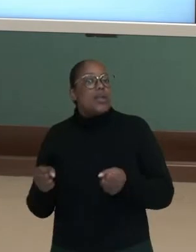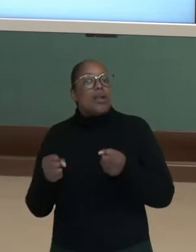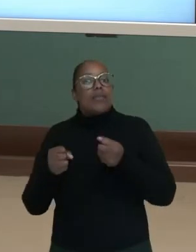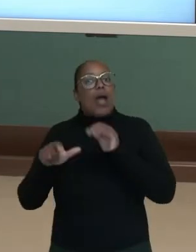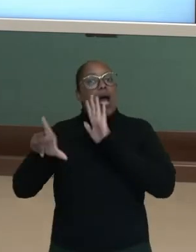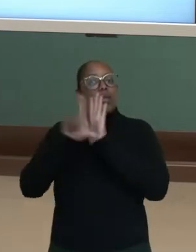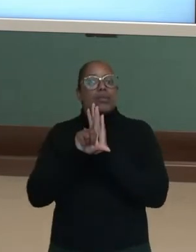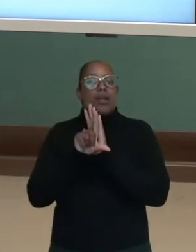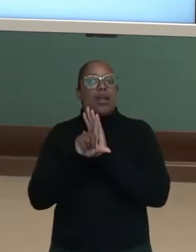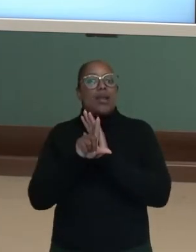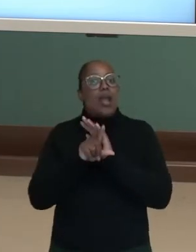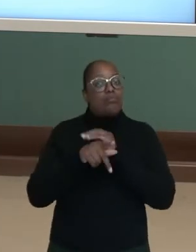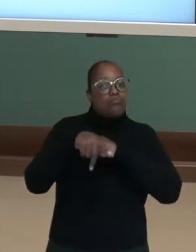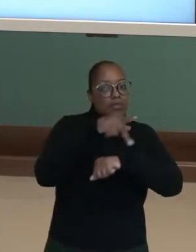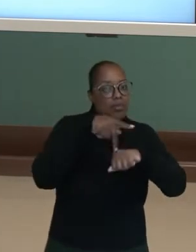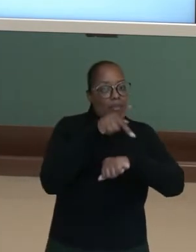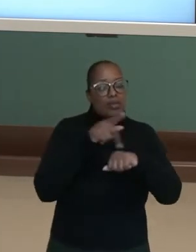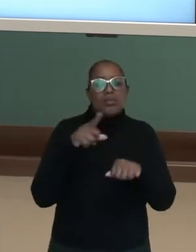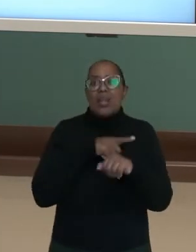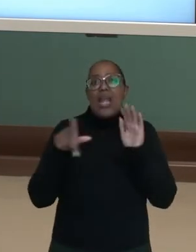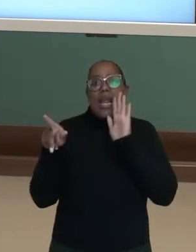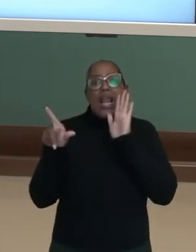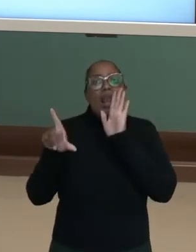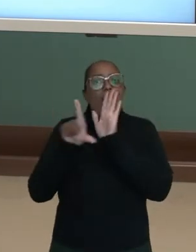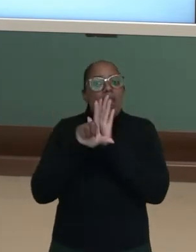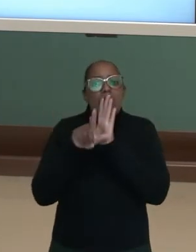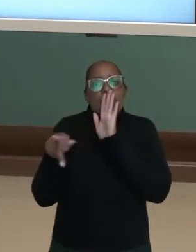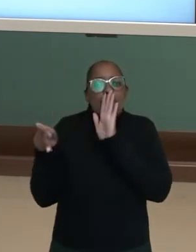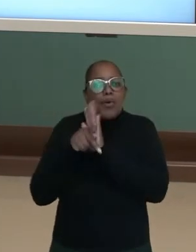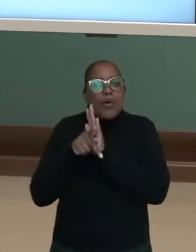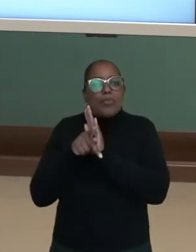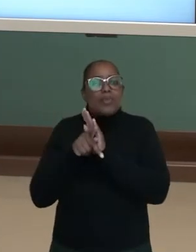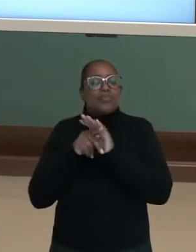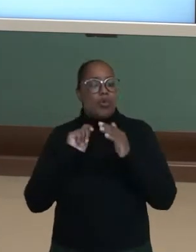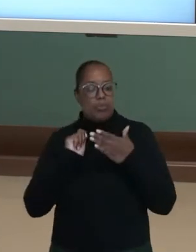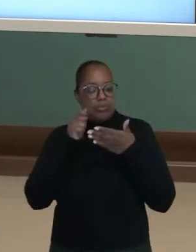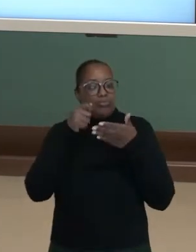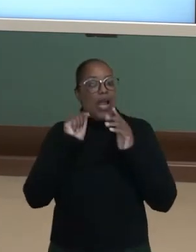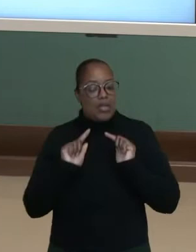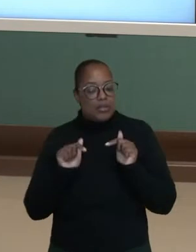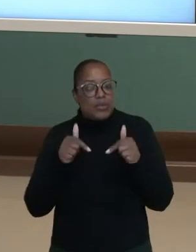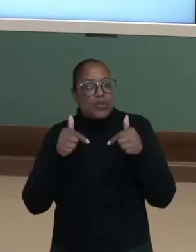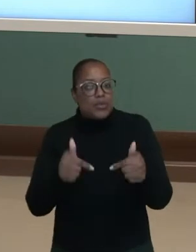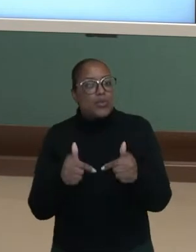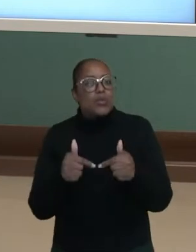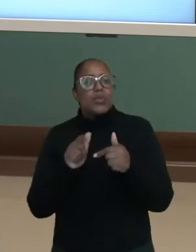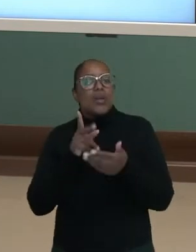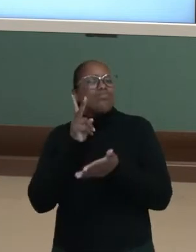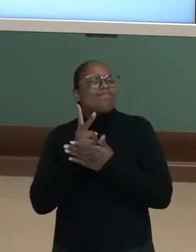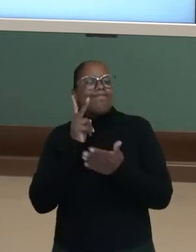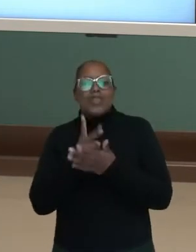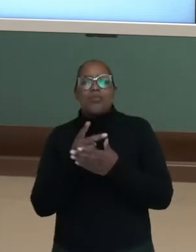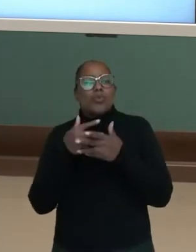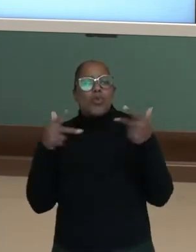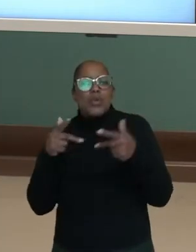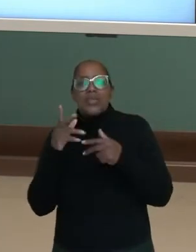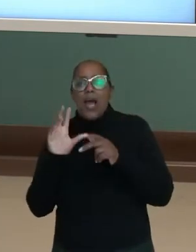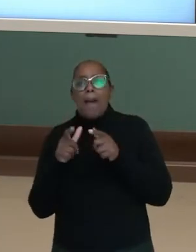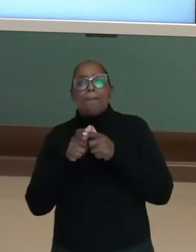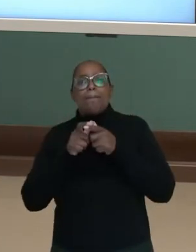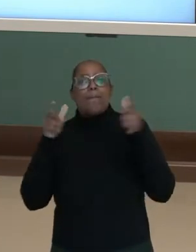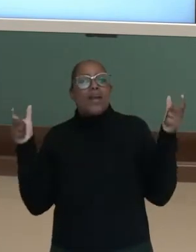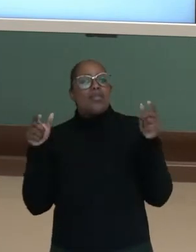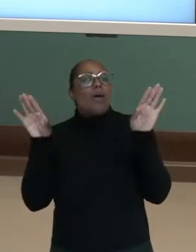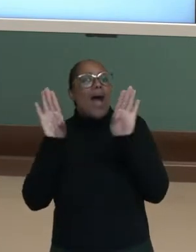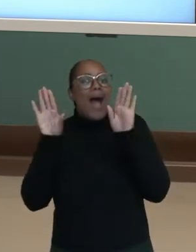populacional, e isso faz com que literalmente eles lutem em prol de uma autonomia cada vez maior e até uma